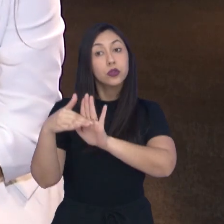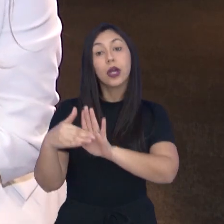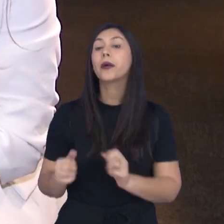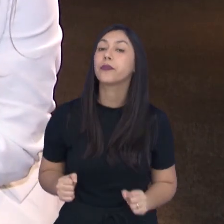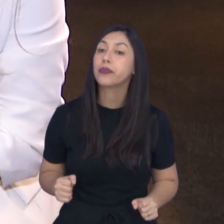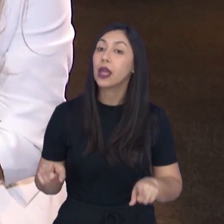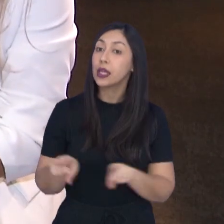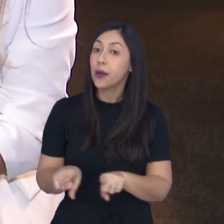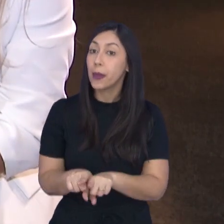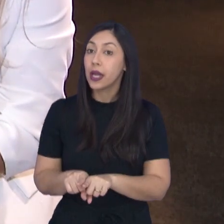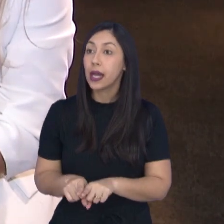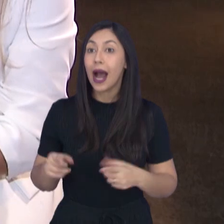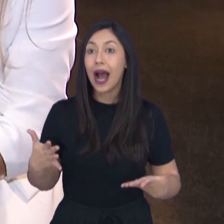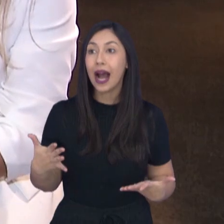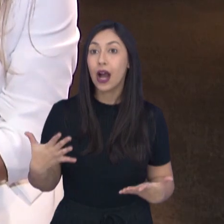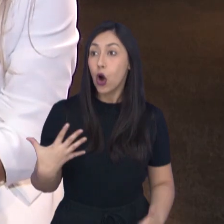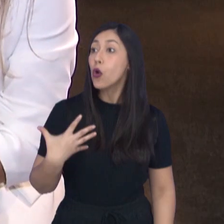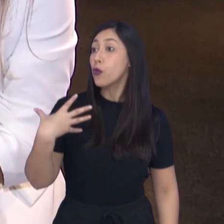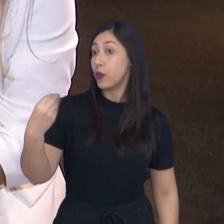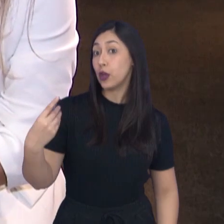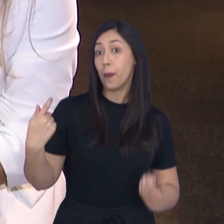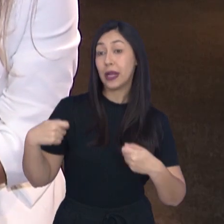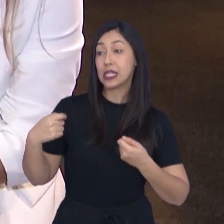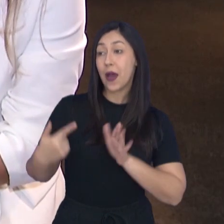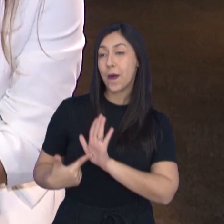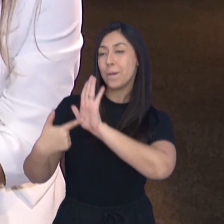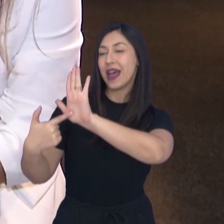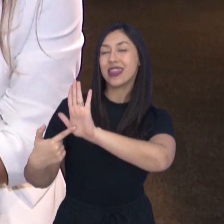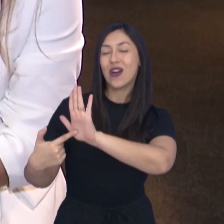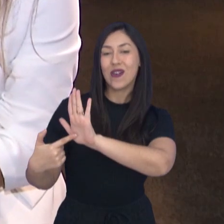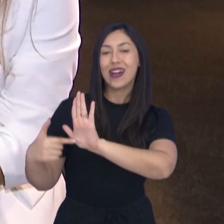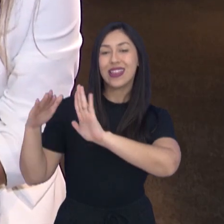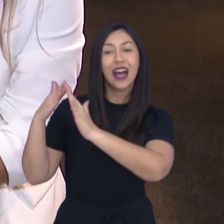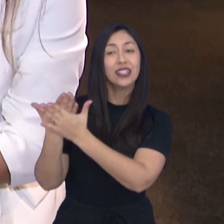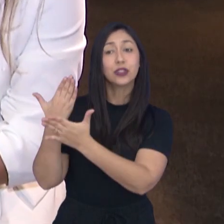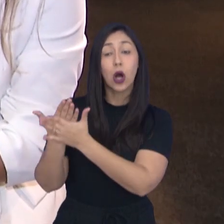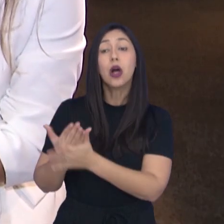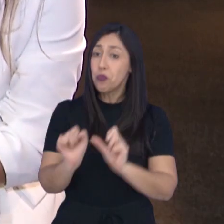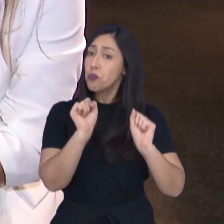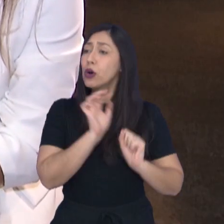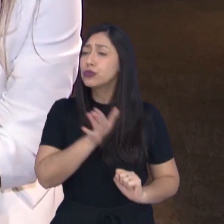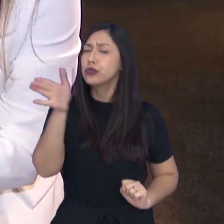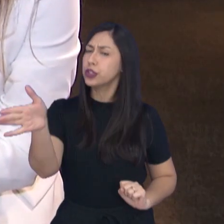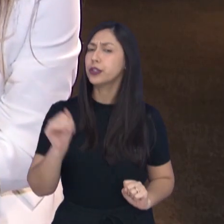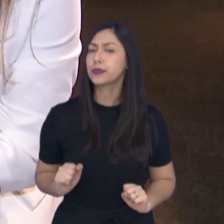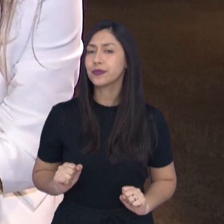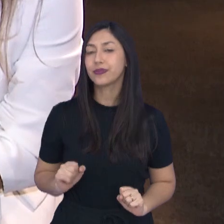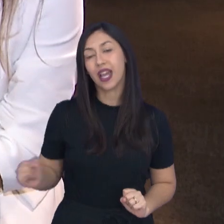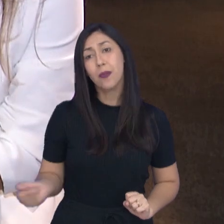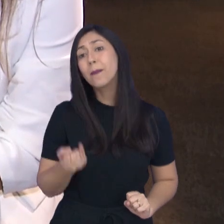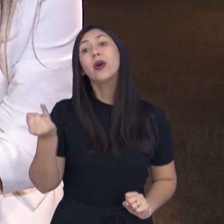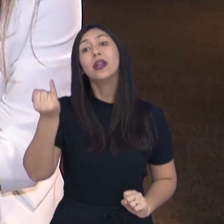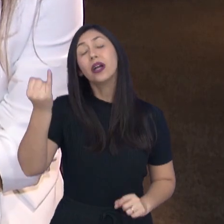ir numa apresentação de um filho na escola. O nosso CEO falou isso num programa todo de liderança, um evento de liderança, né? Então, isso é muito